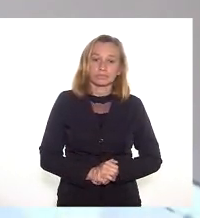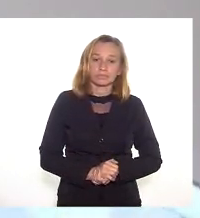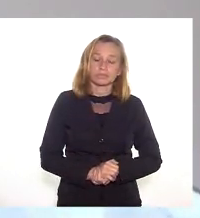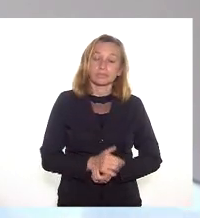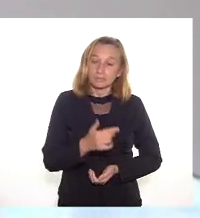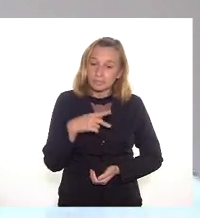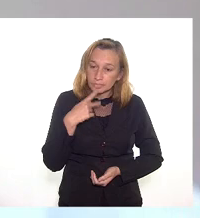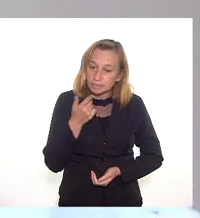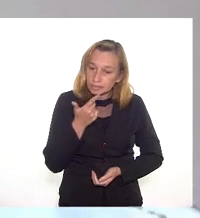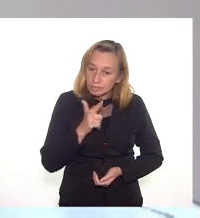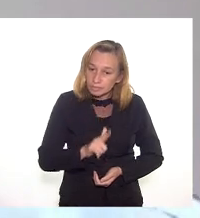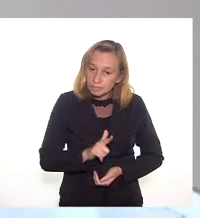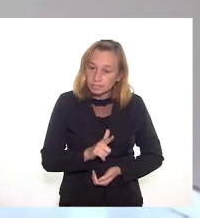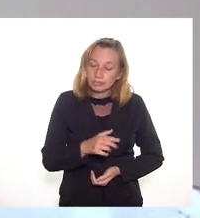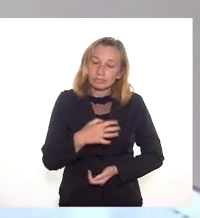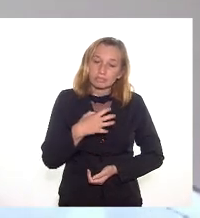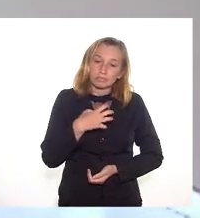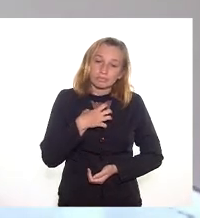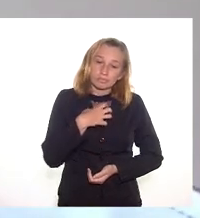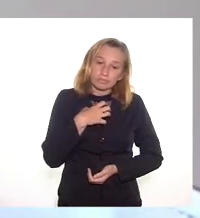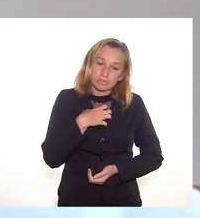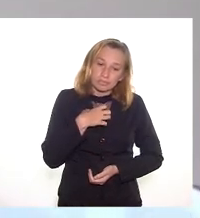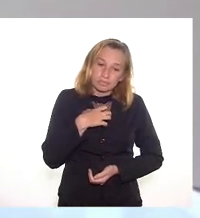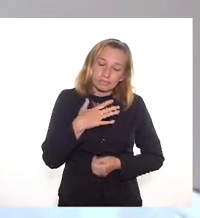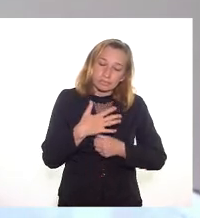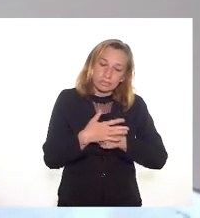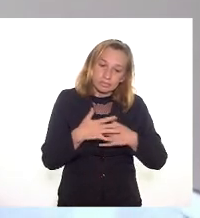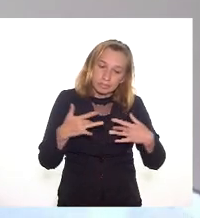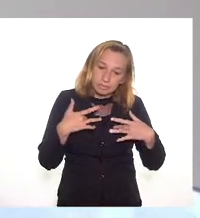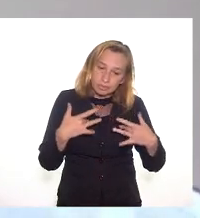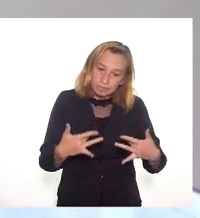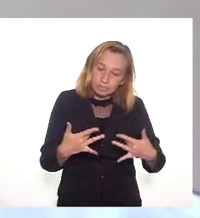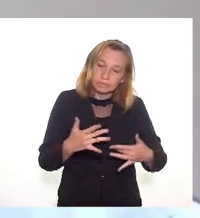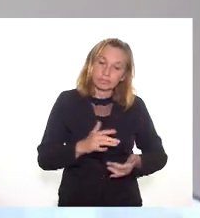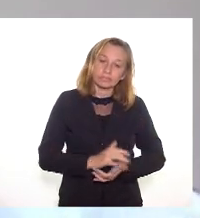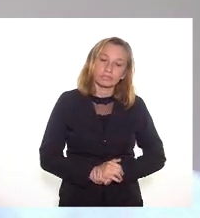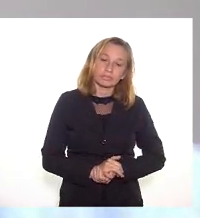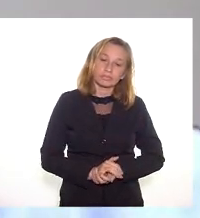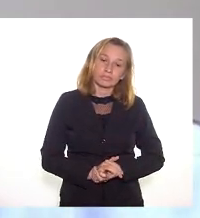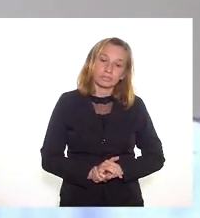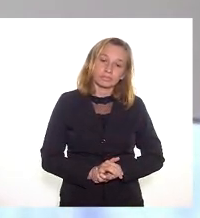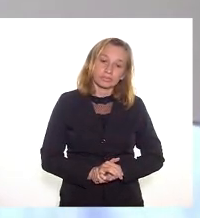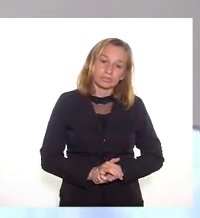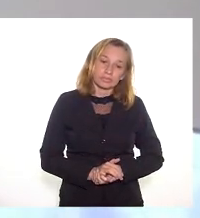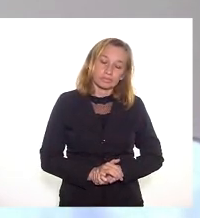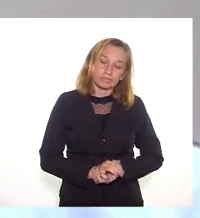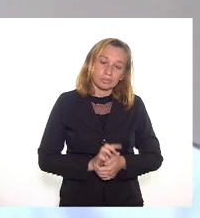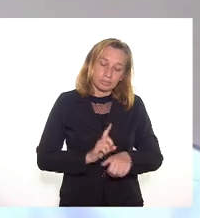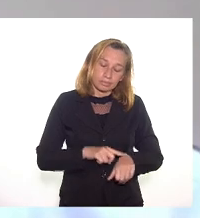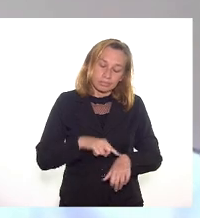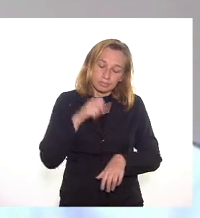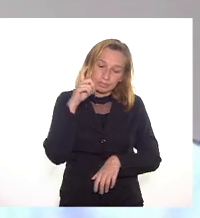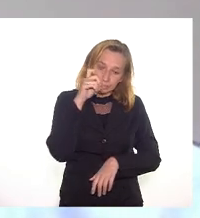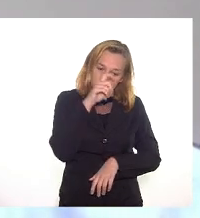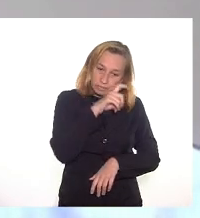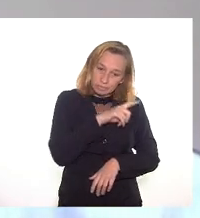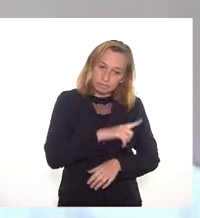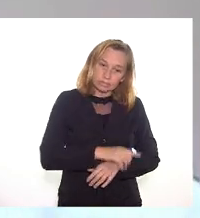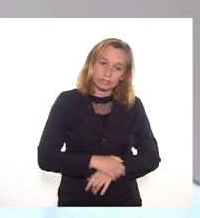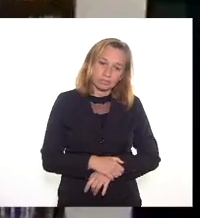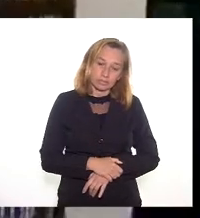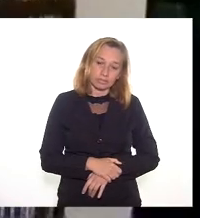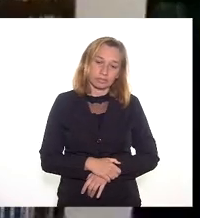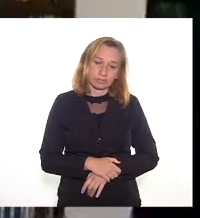mais uma vez com sentimento de solidariedade de fraternidade pelo momento difícil que atravessa